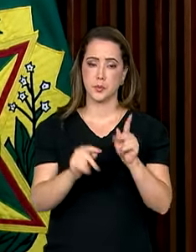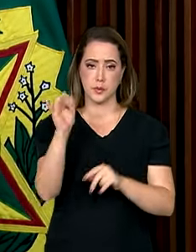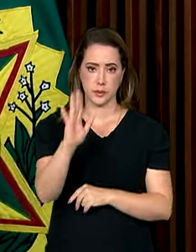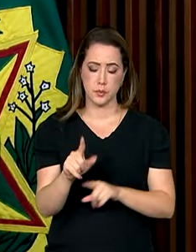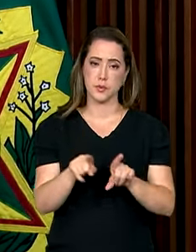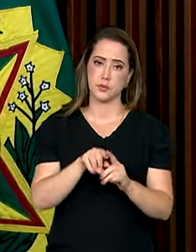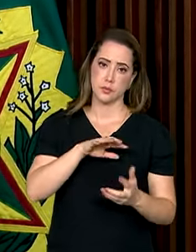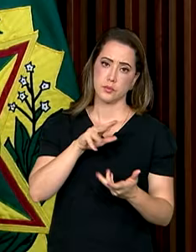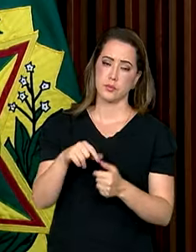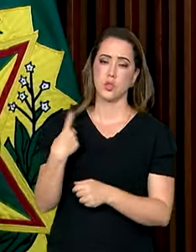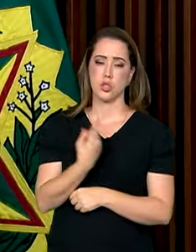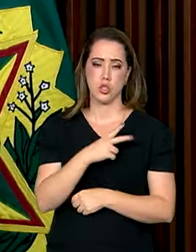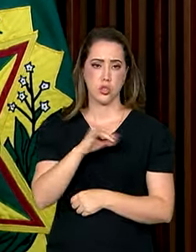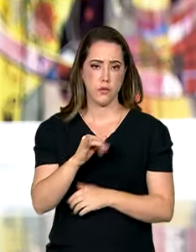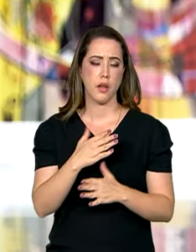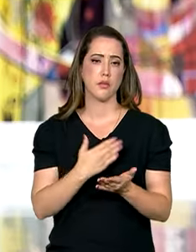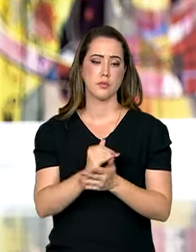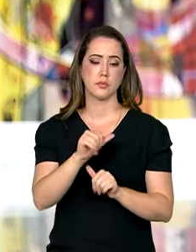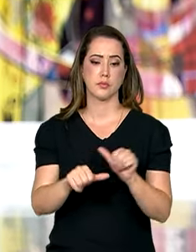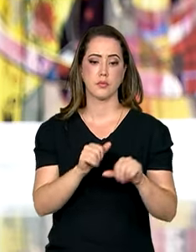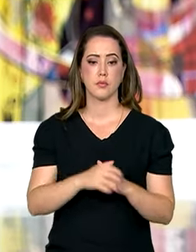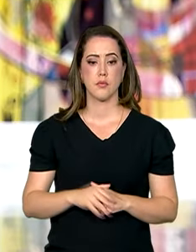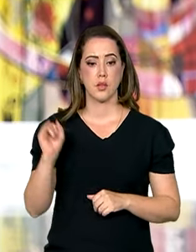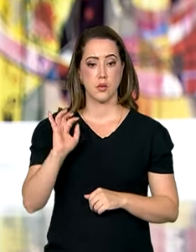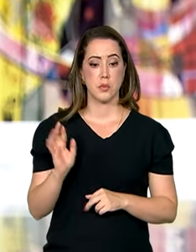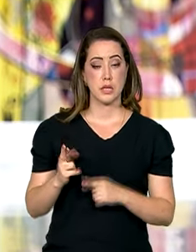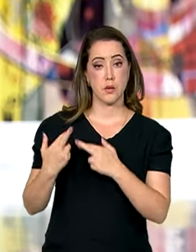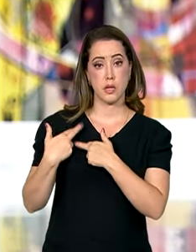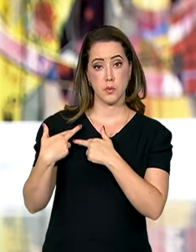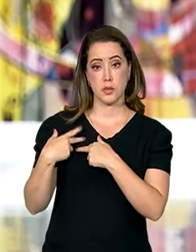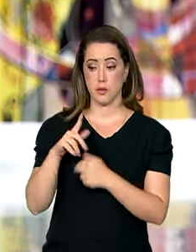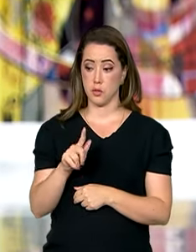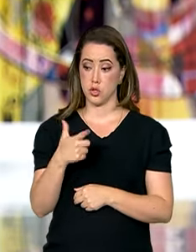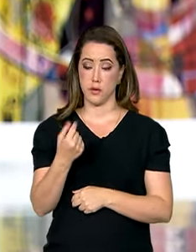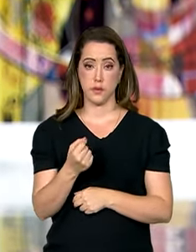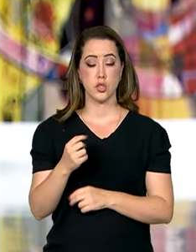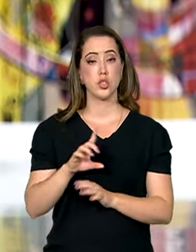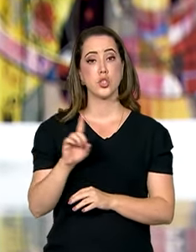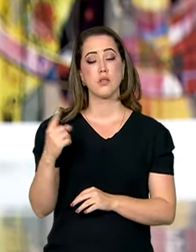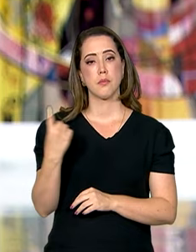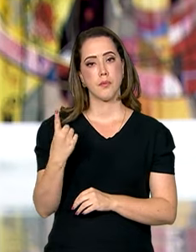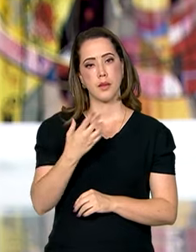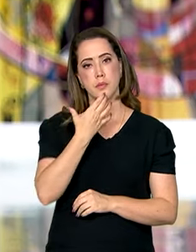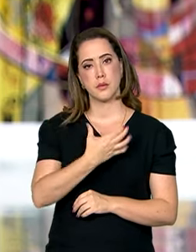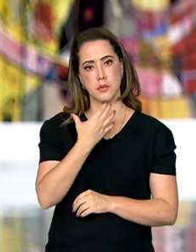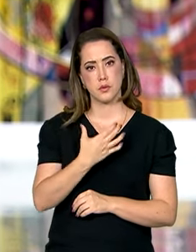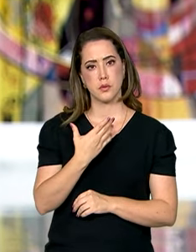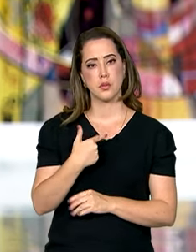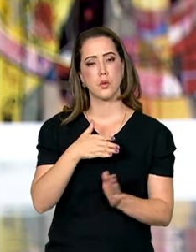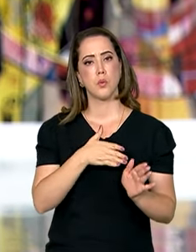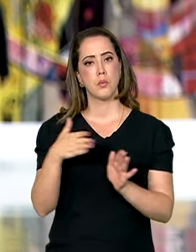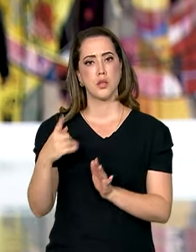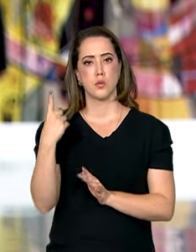mundo de que a gente vai começar a mudar o Brasil assume a liderança do G20 no dia 1eo de dezembro com mandato de